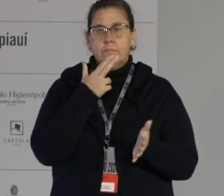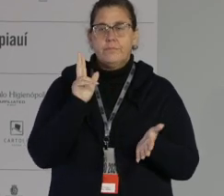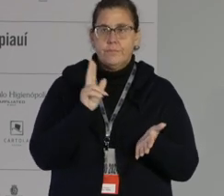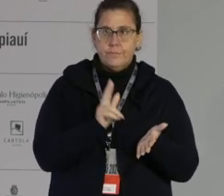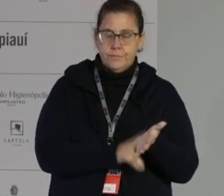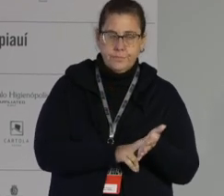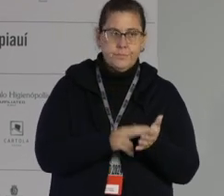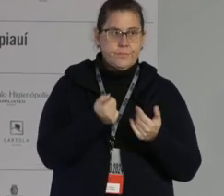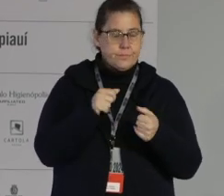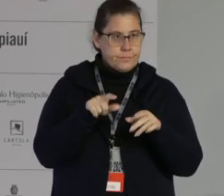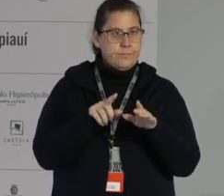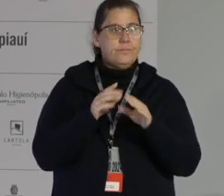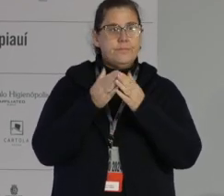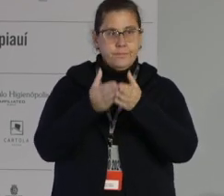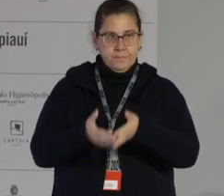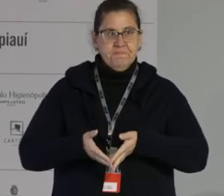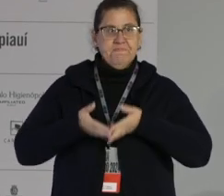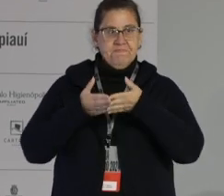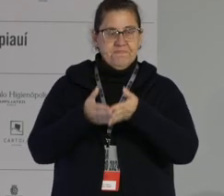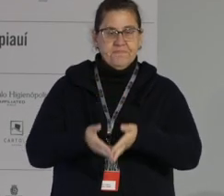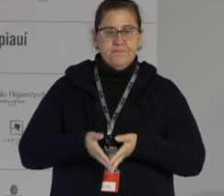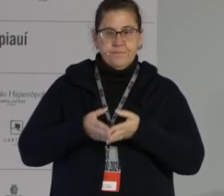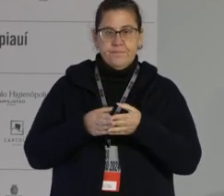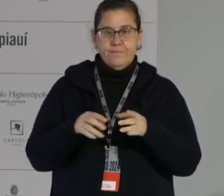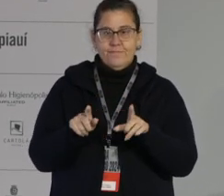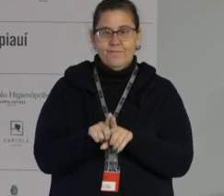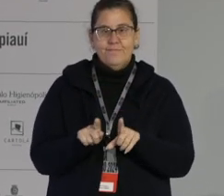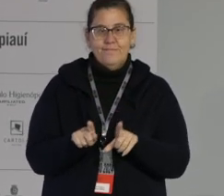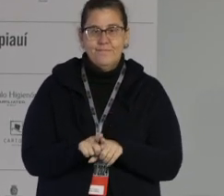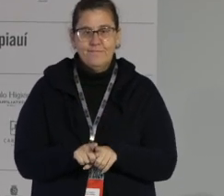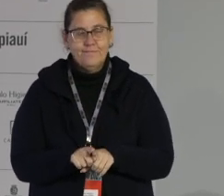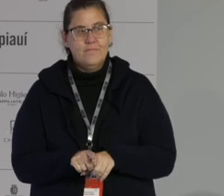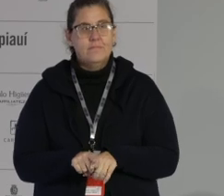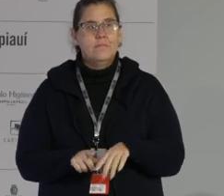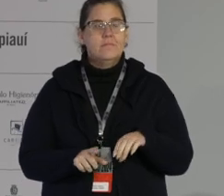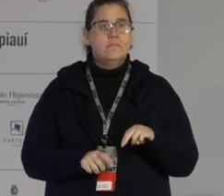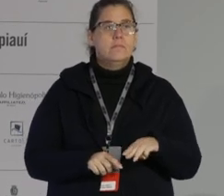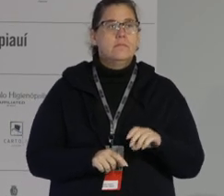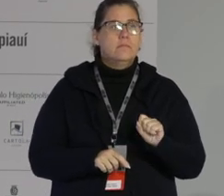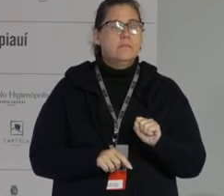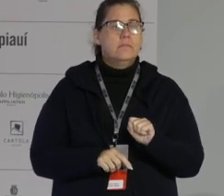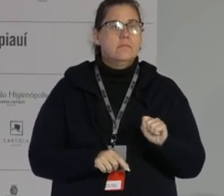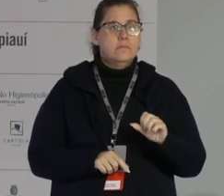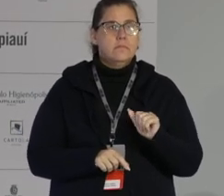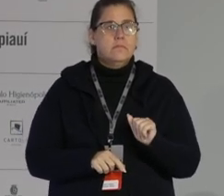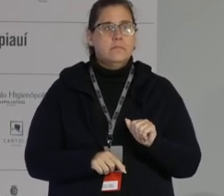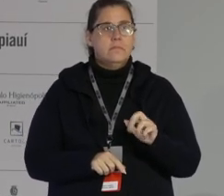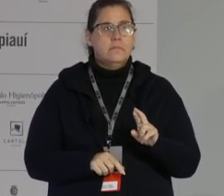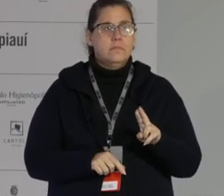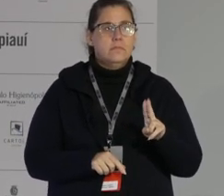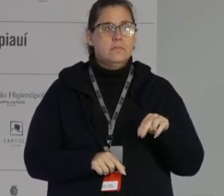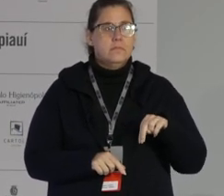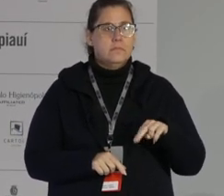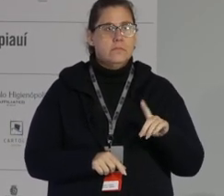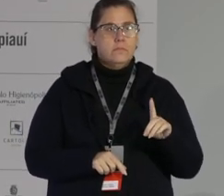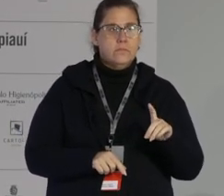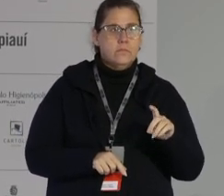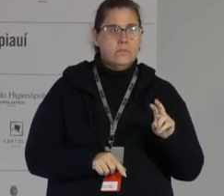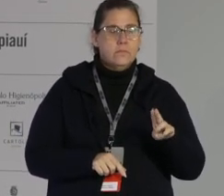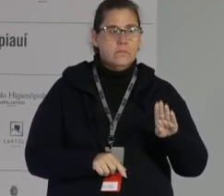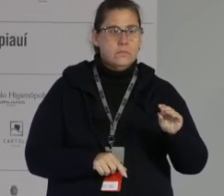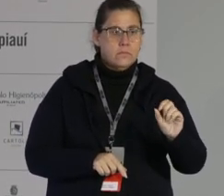tive que pesquisar, tipo todos... Batéis, fortins e maçarandubas, assim. O livro começa com três palavras assim